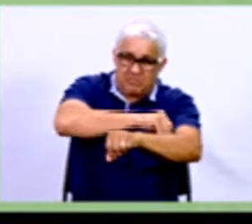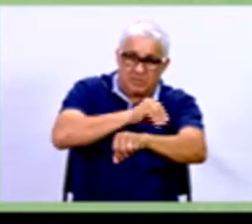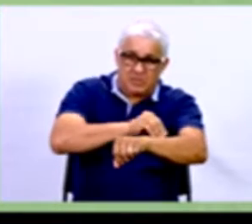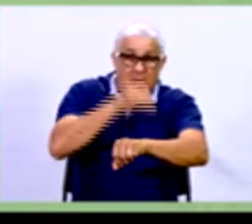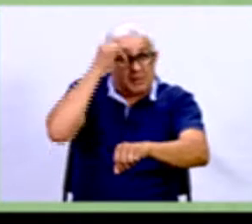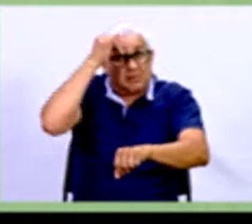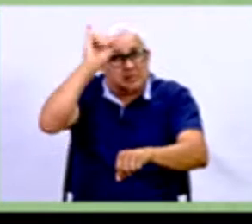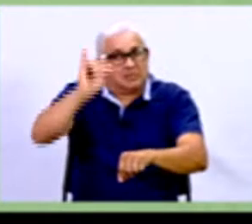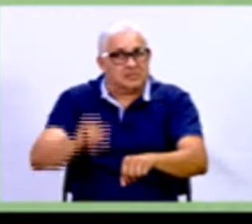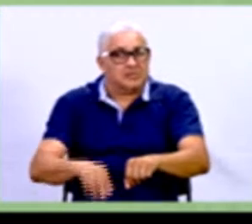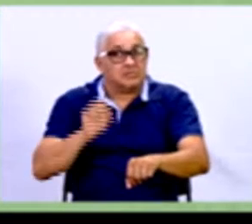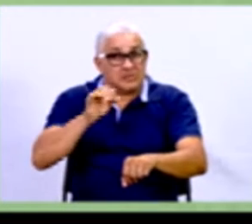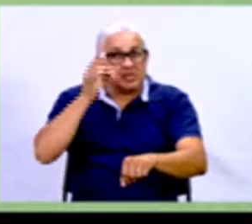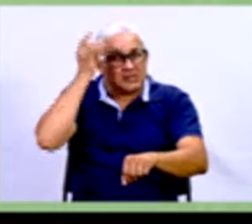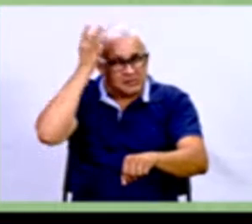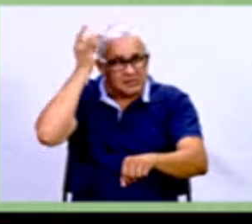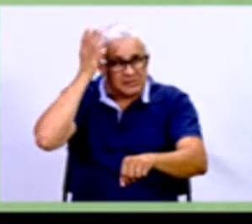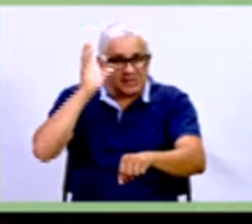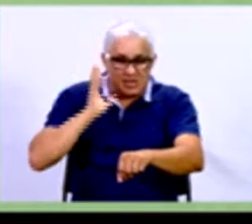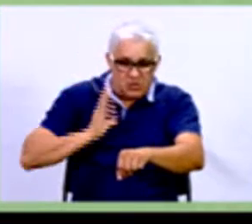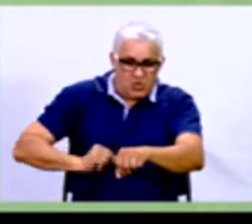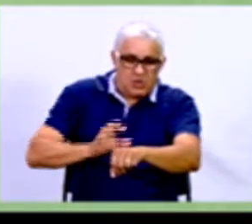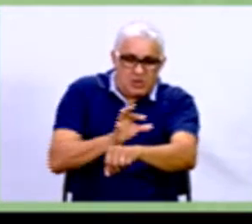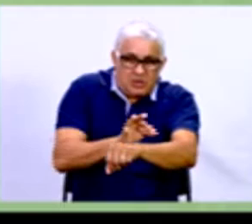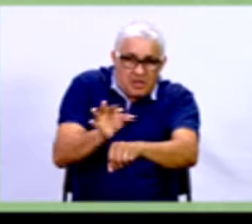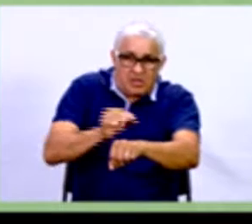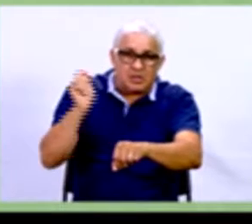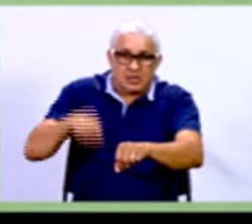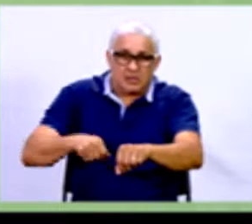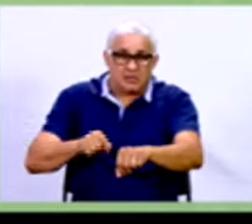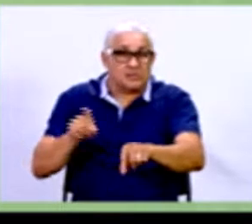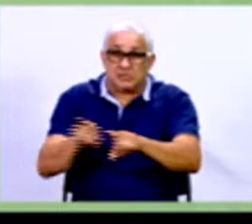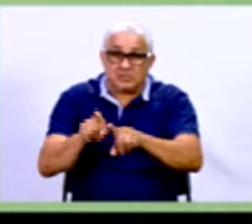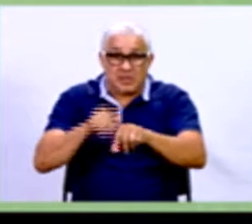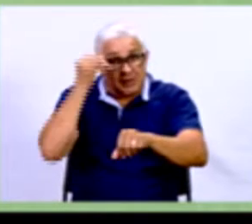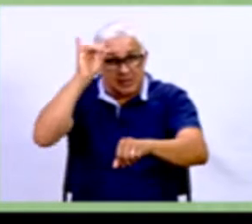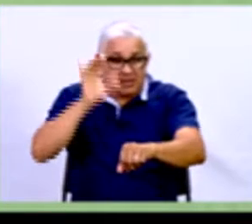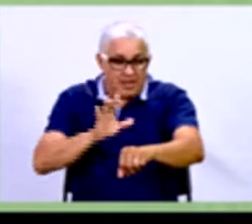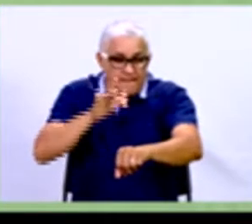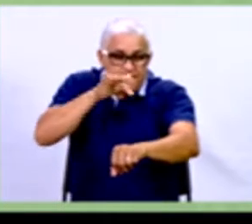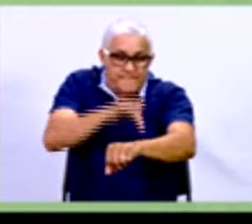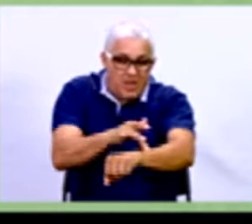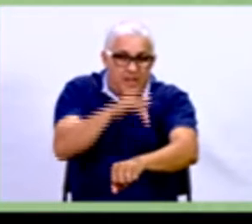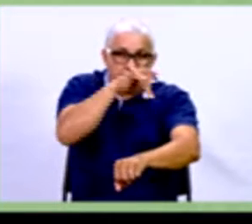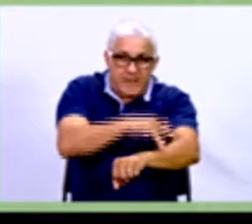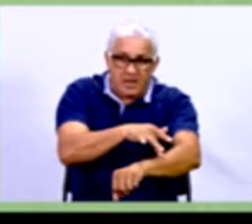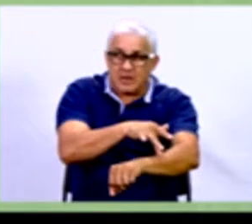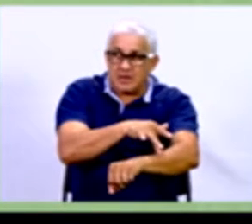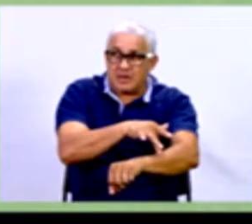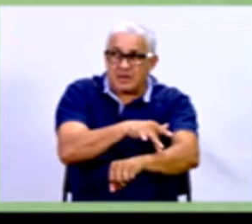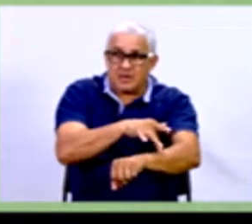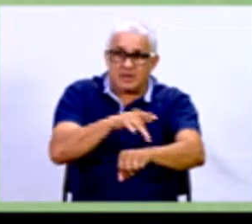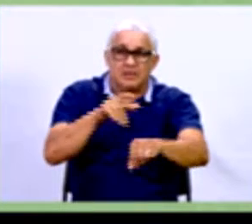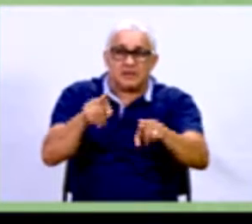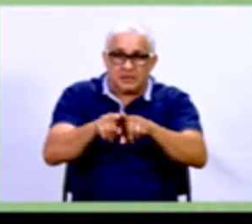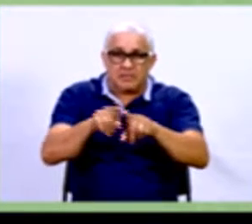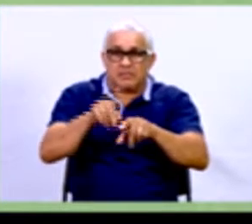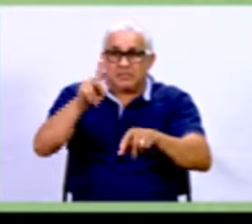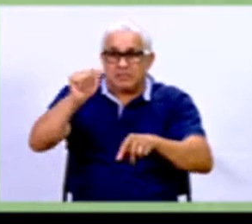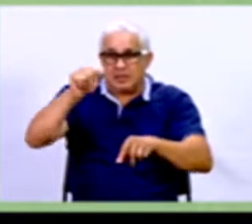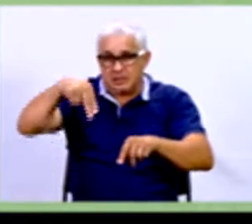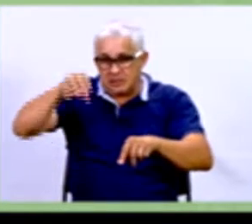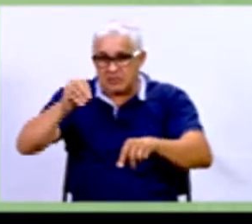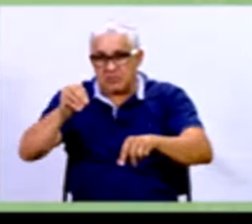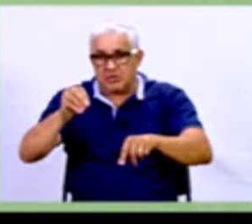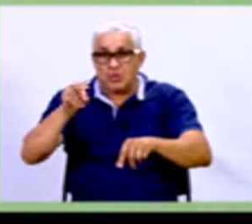menos que saiam facilmente durante a limpeza. Não toque no ferimento com os dedos, nem com lenços, então jamais tocar